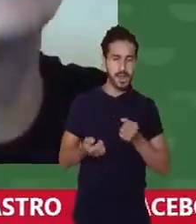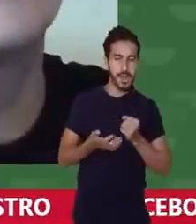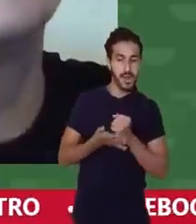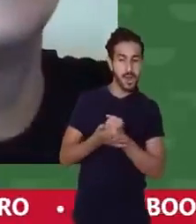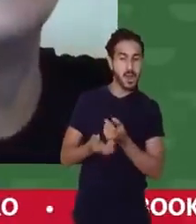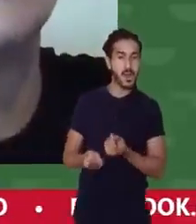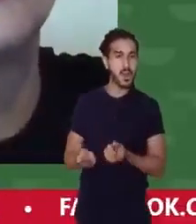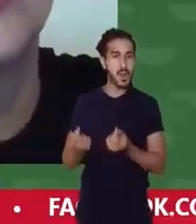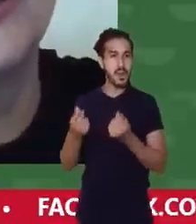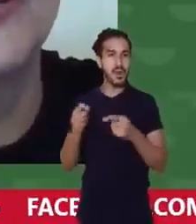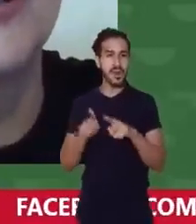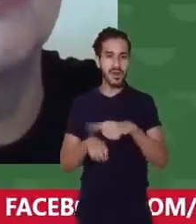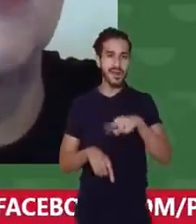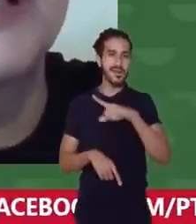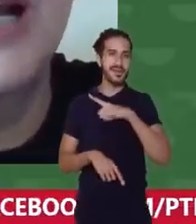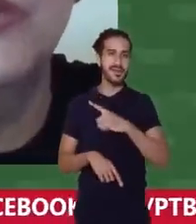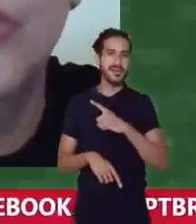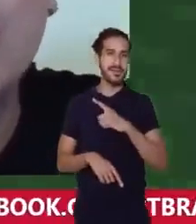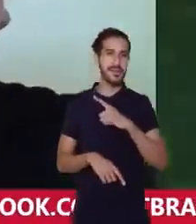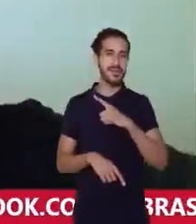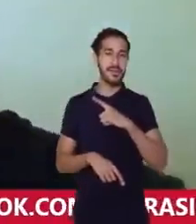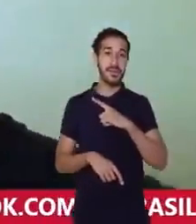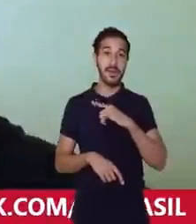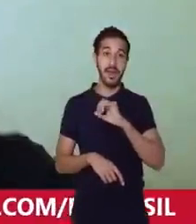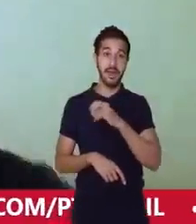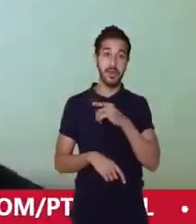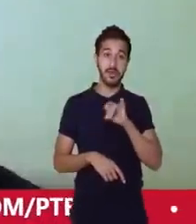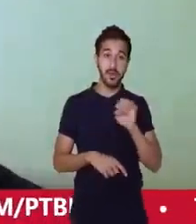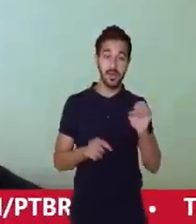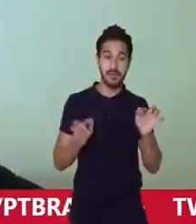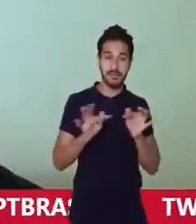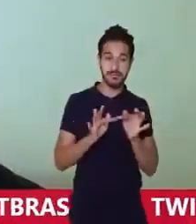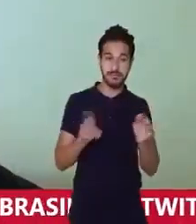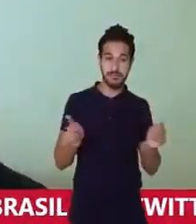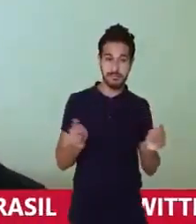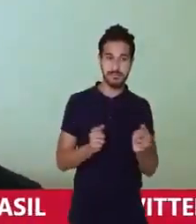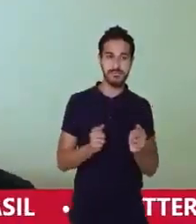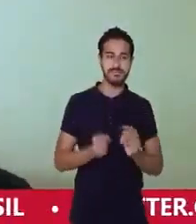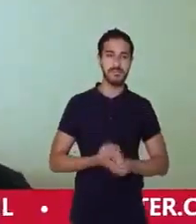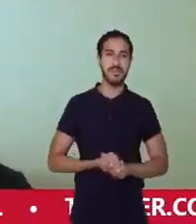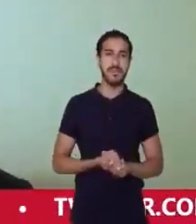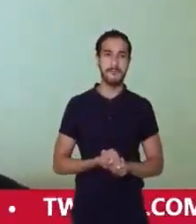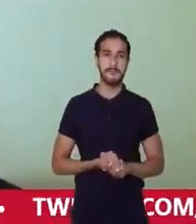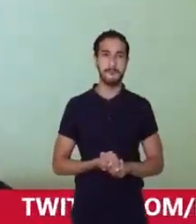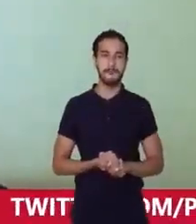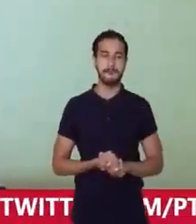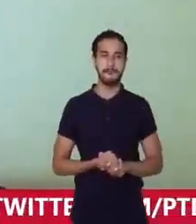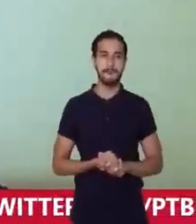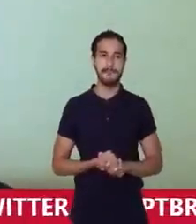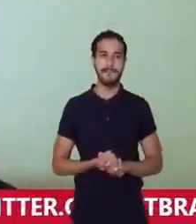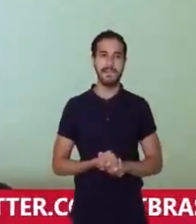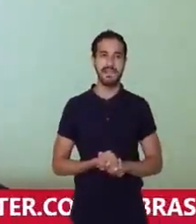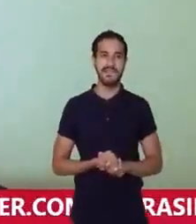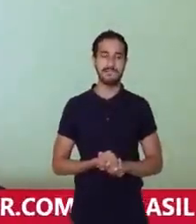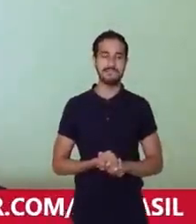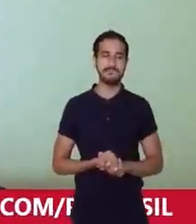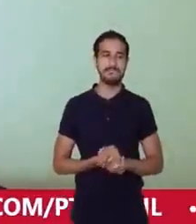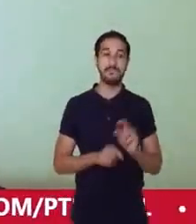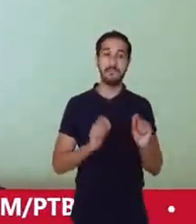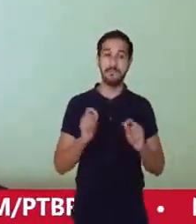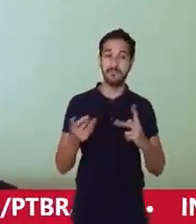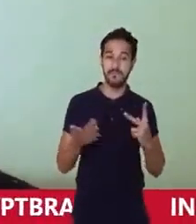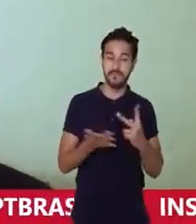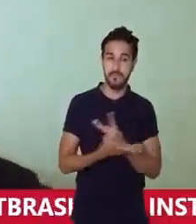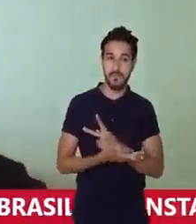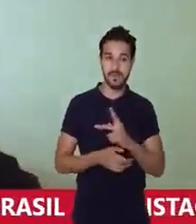especuladores e esses detentores de ações minoritárias. E aí, o que